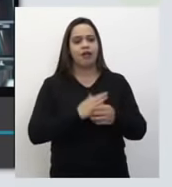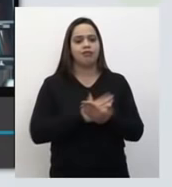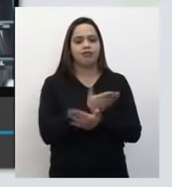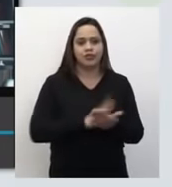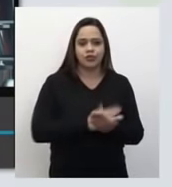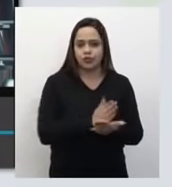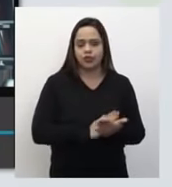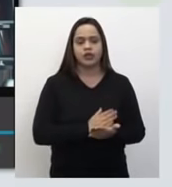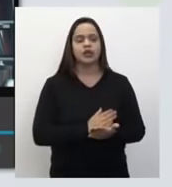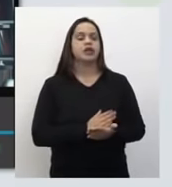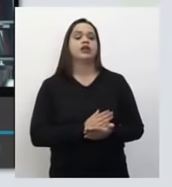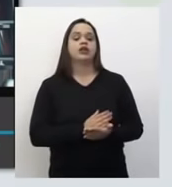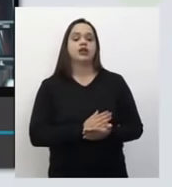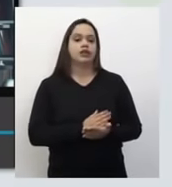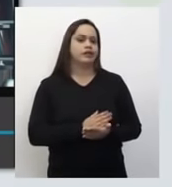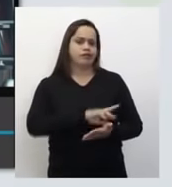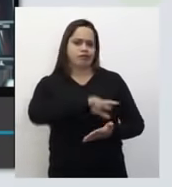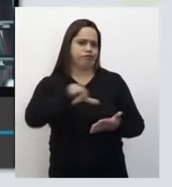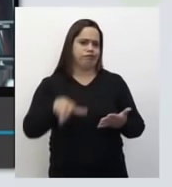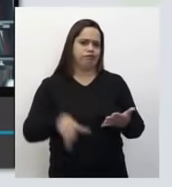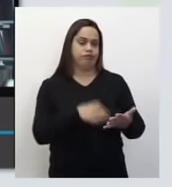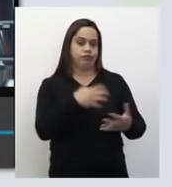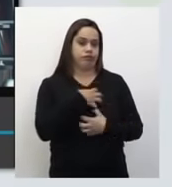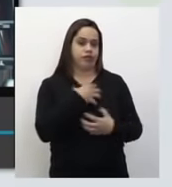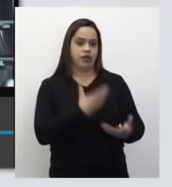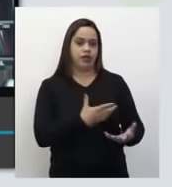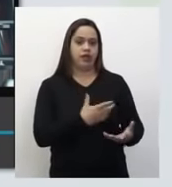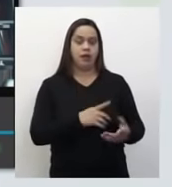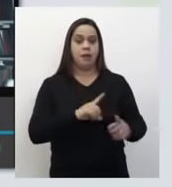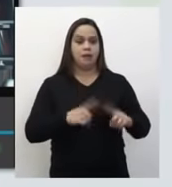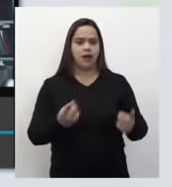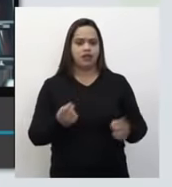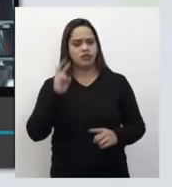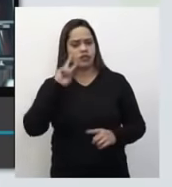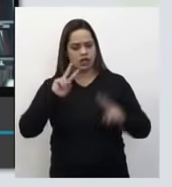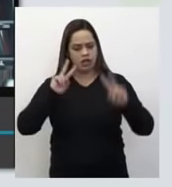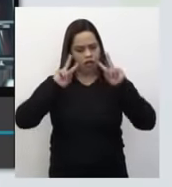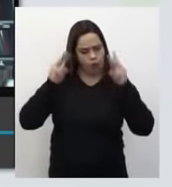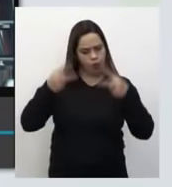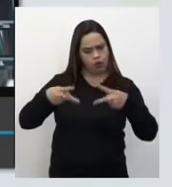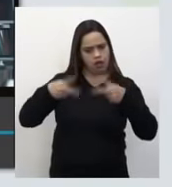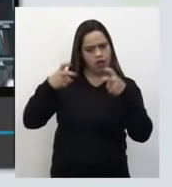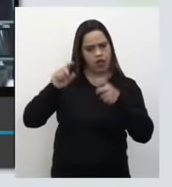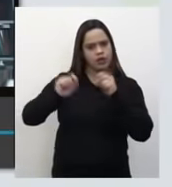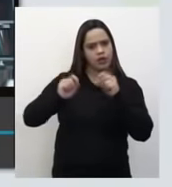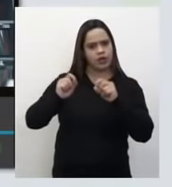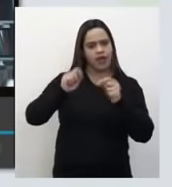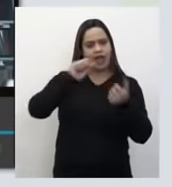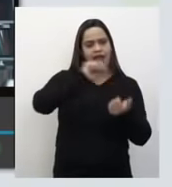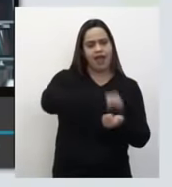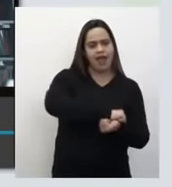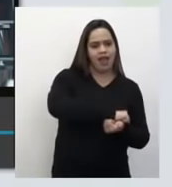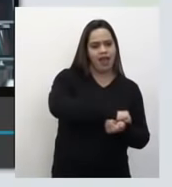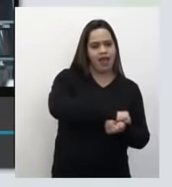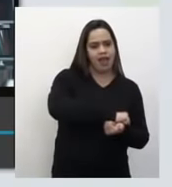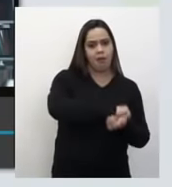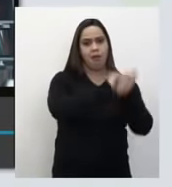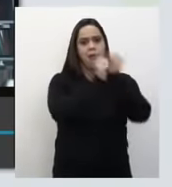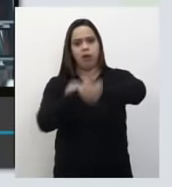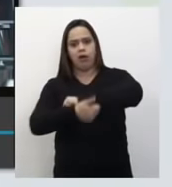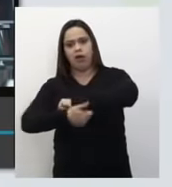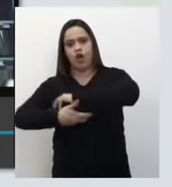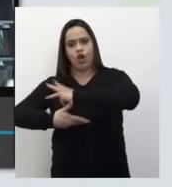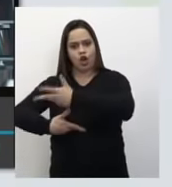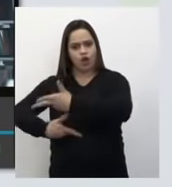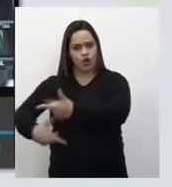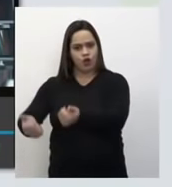fato, N problemas têm esse caráter. Mas se você olhar de um certo ângulo, é como se ele virasse um convite para criar uma